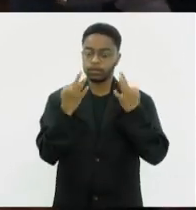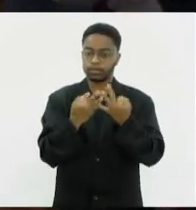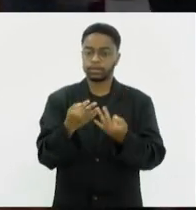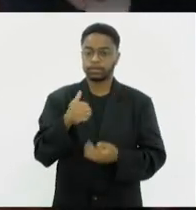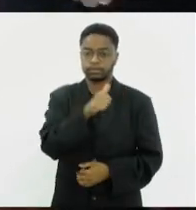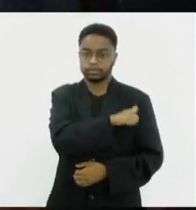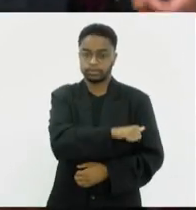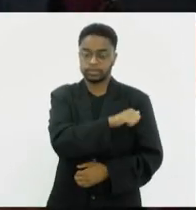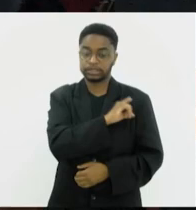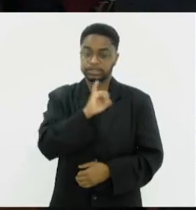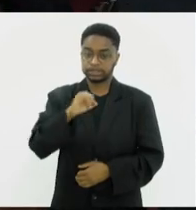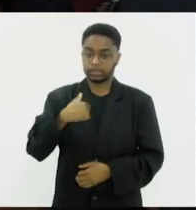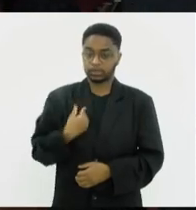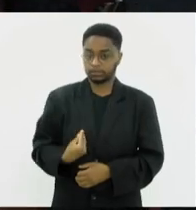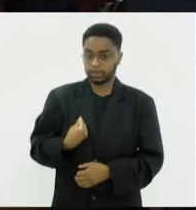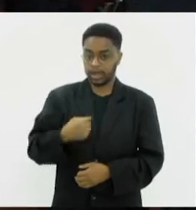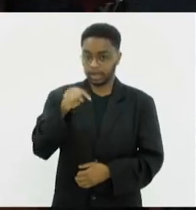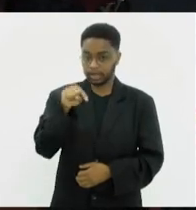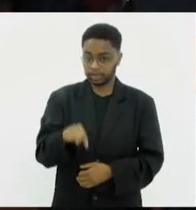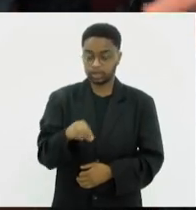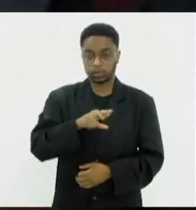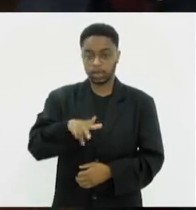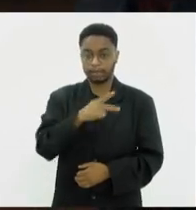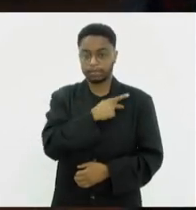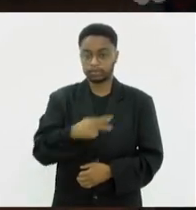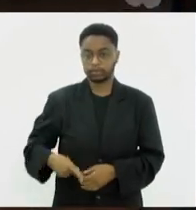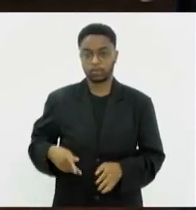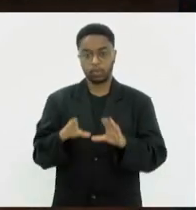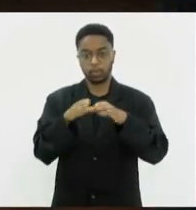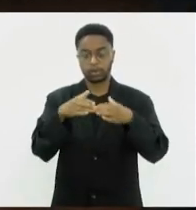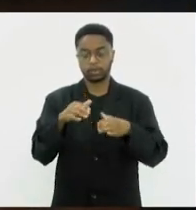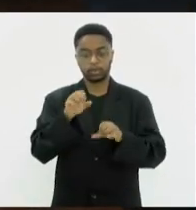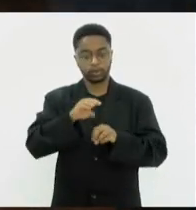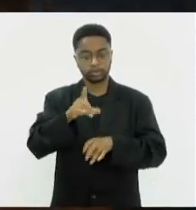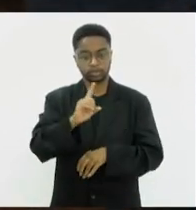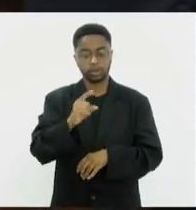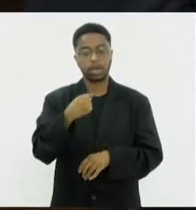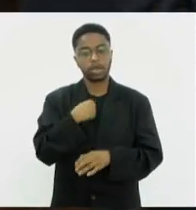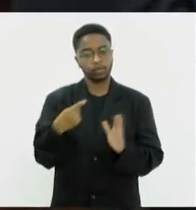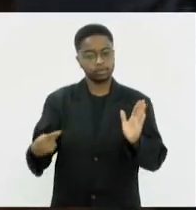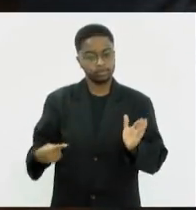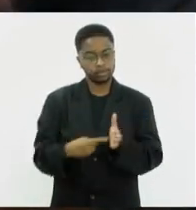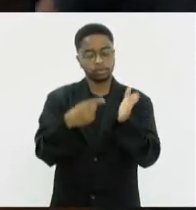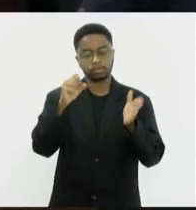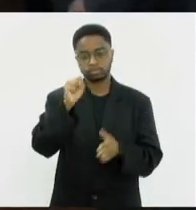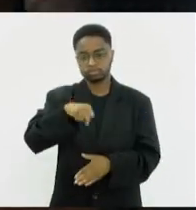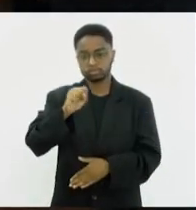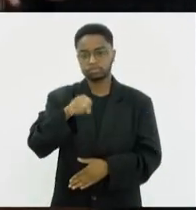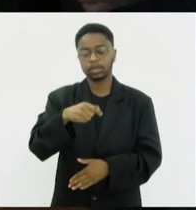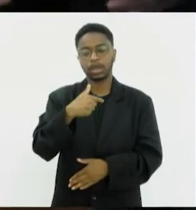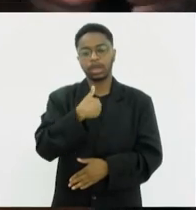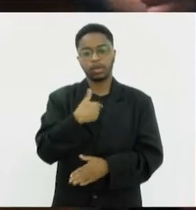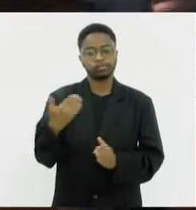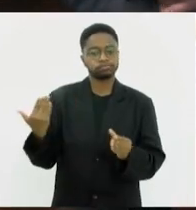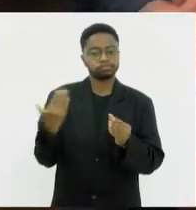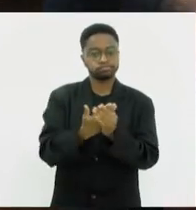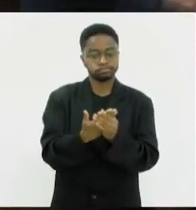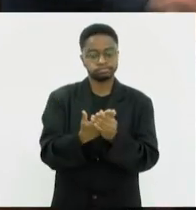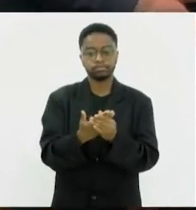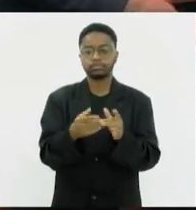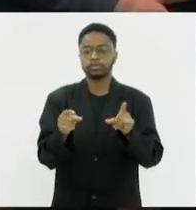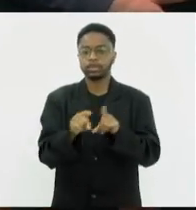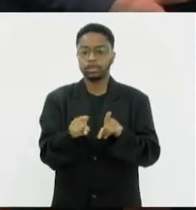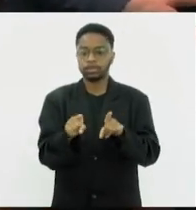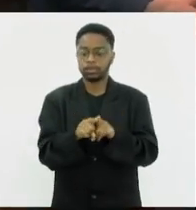eu estiver aqui, não é só como presidente da Comissão de Educação, eu vou denunciar, eu vou judicializar, eu